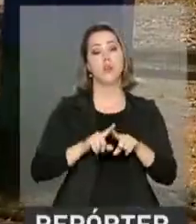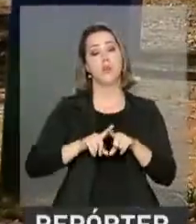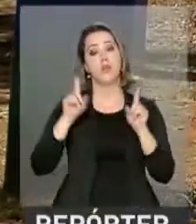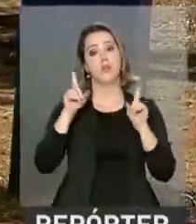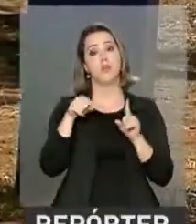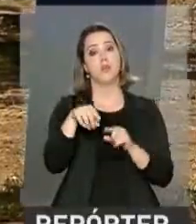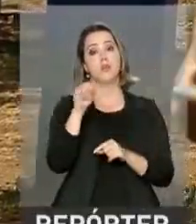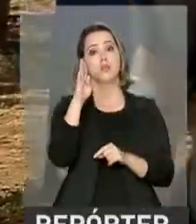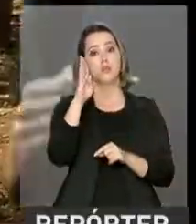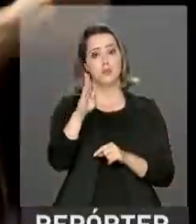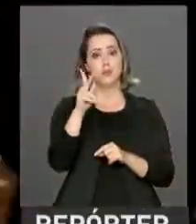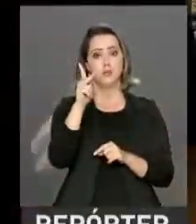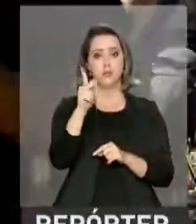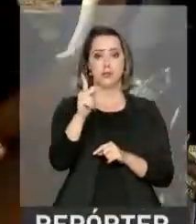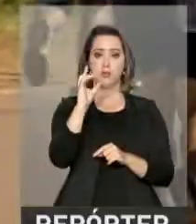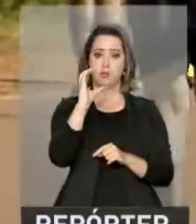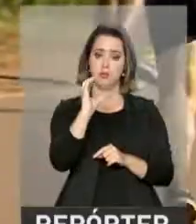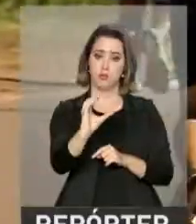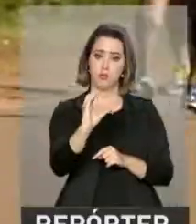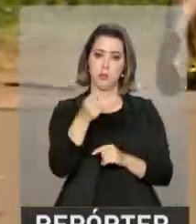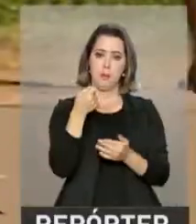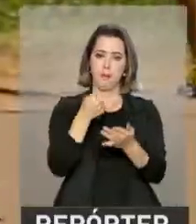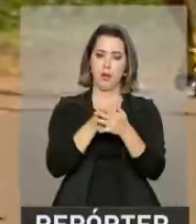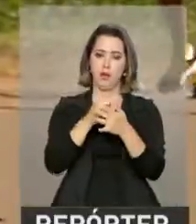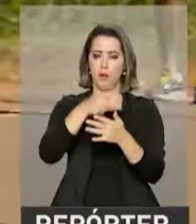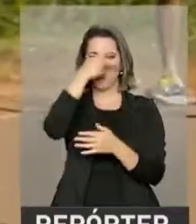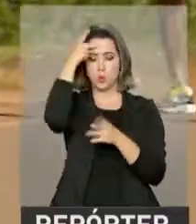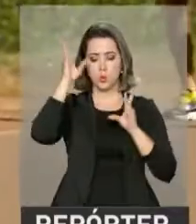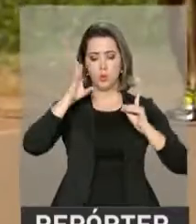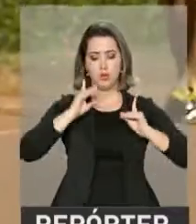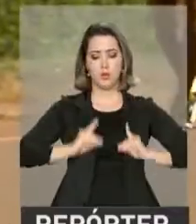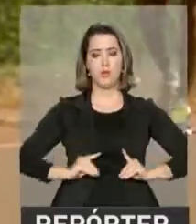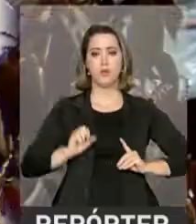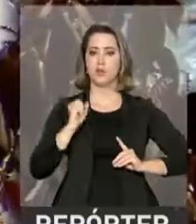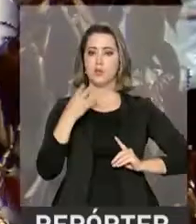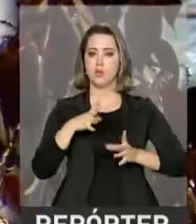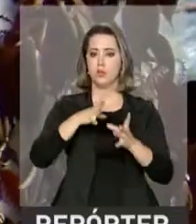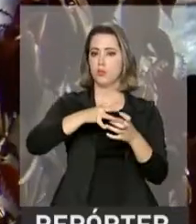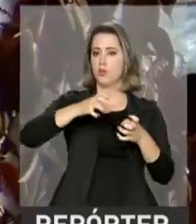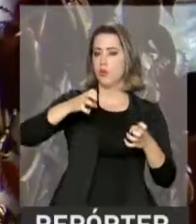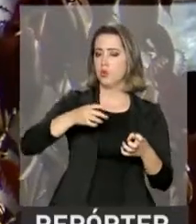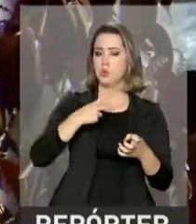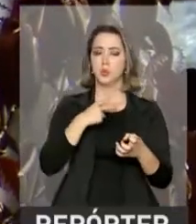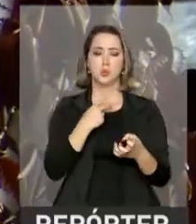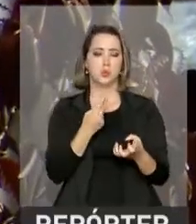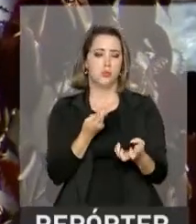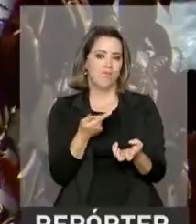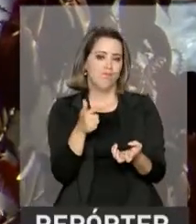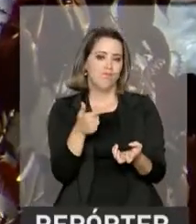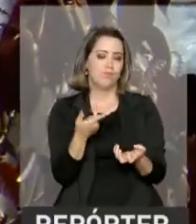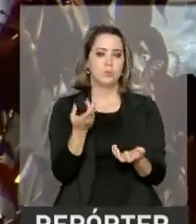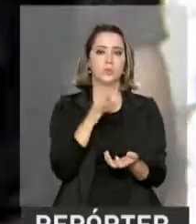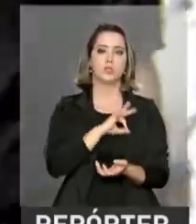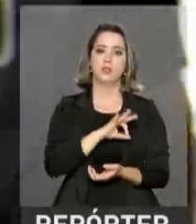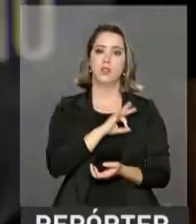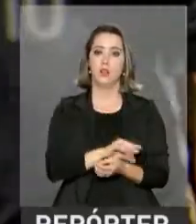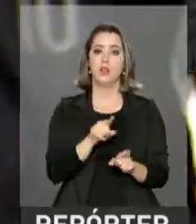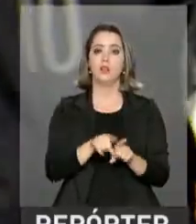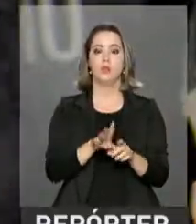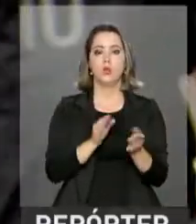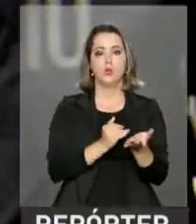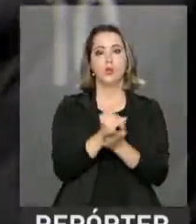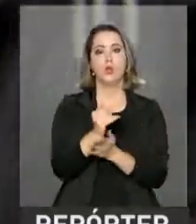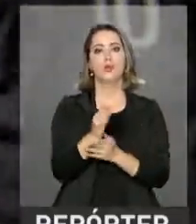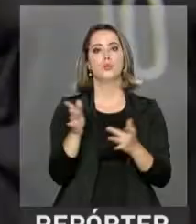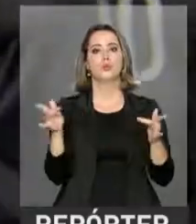benefício de prestação continuada pago a pessoas com deficiência e idosos que não possuem nenhuma fonte de renda continua